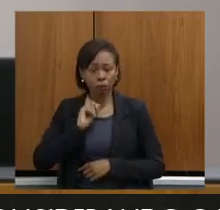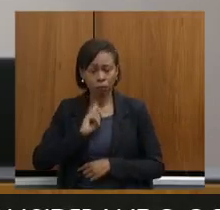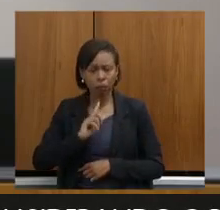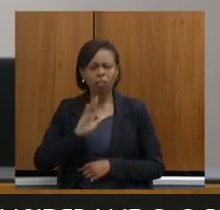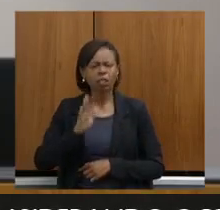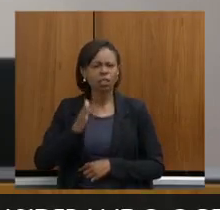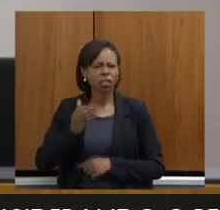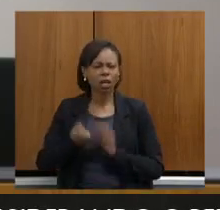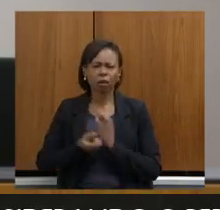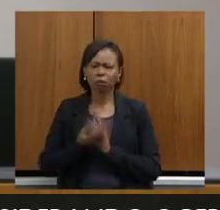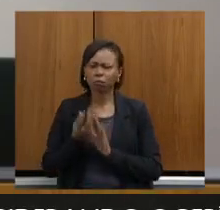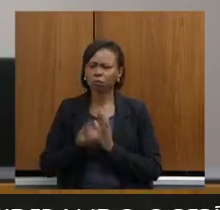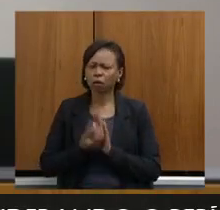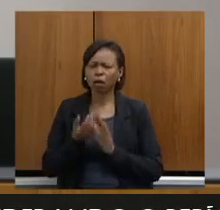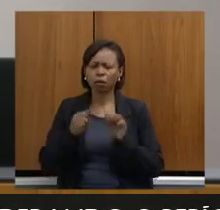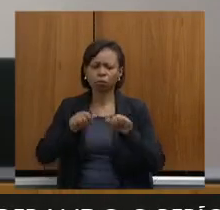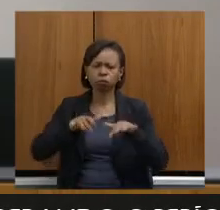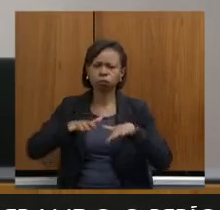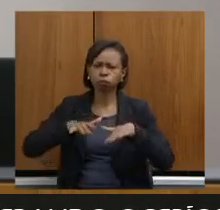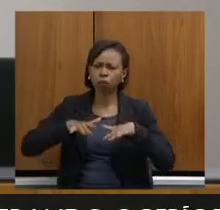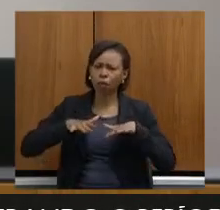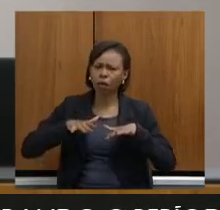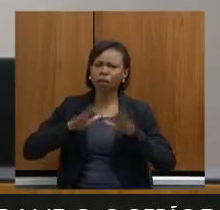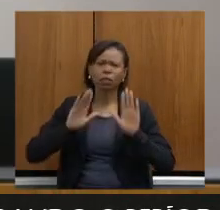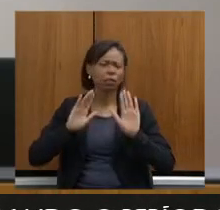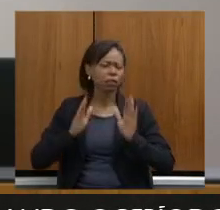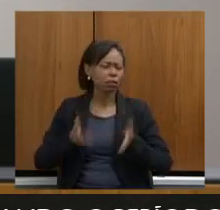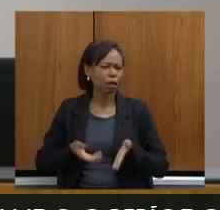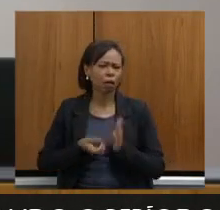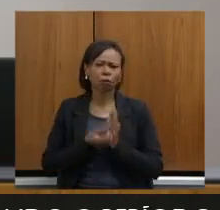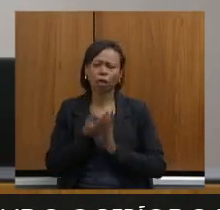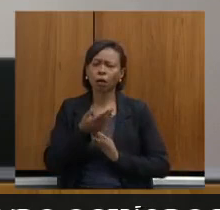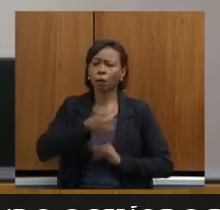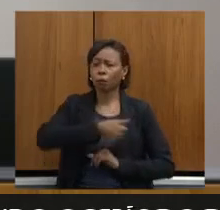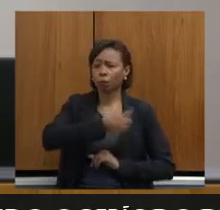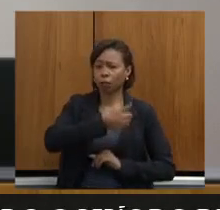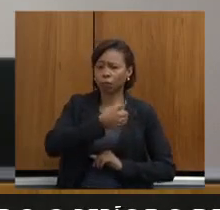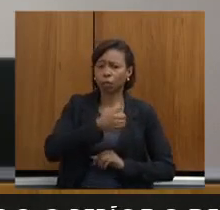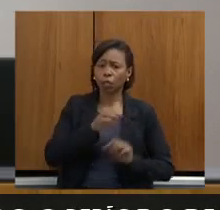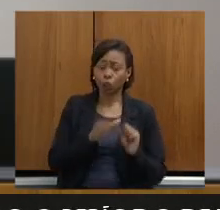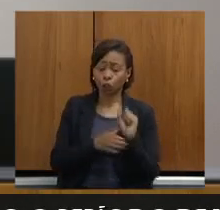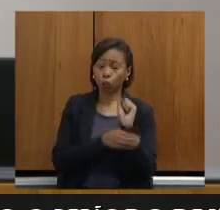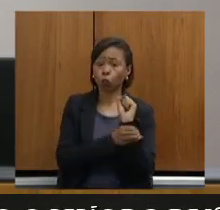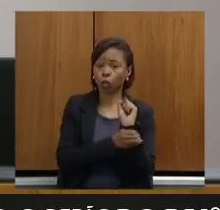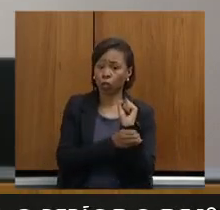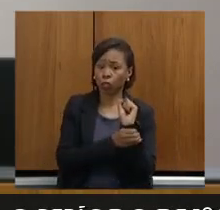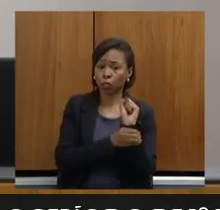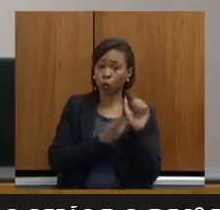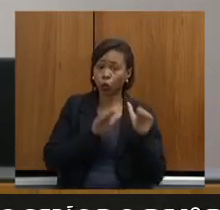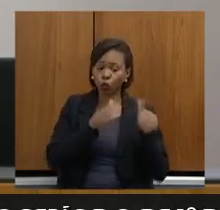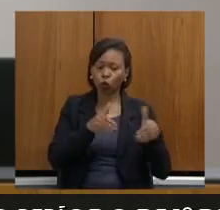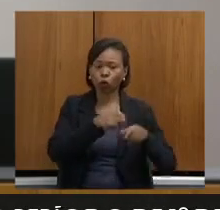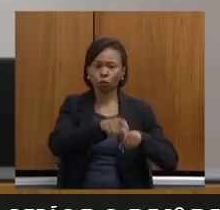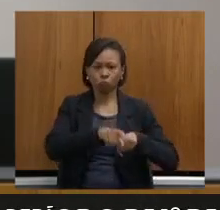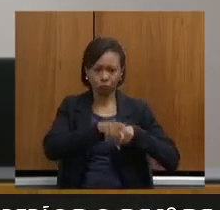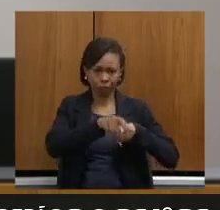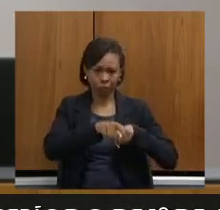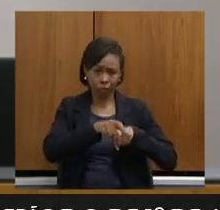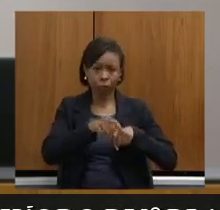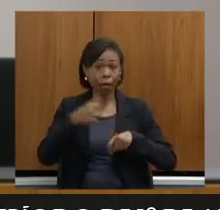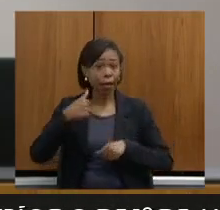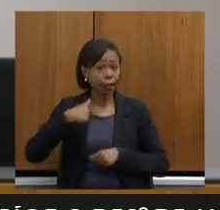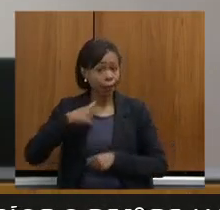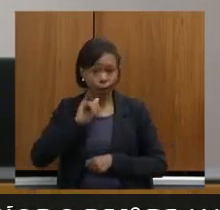várias audiências públicas começamos pela segurança do campo e eu sempre digo